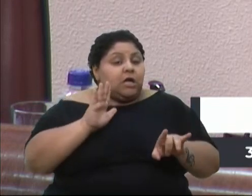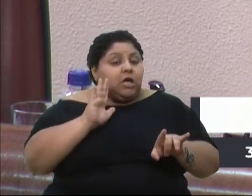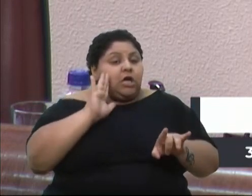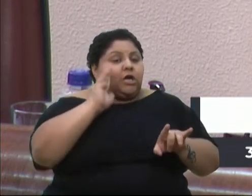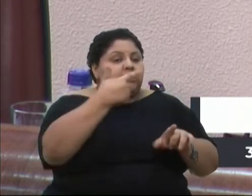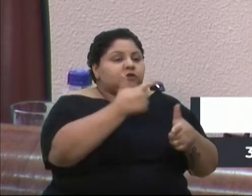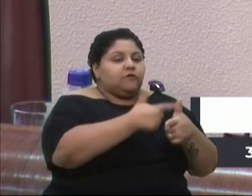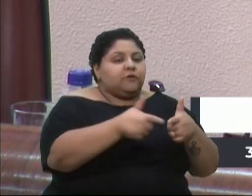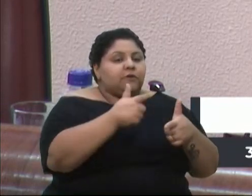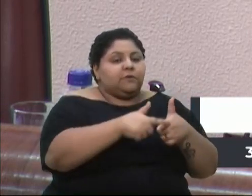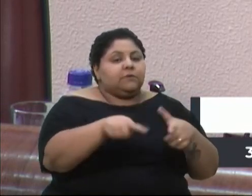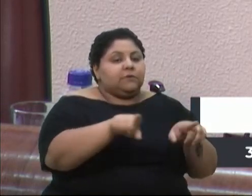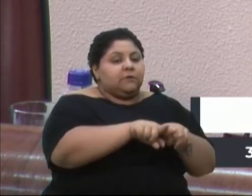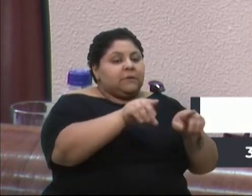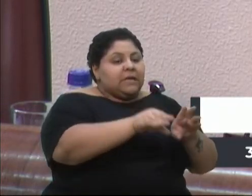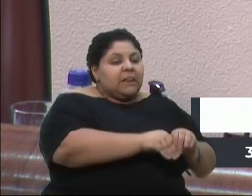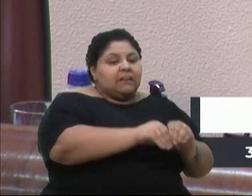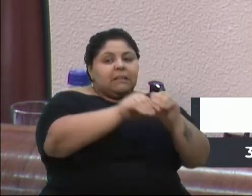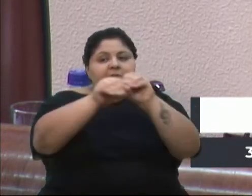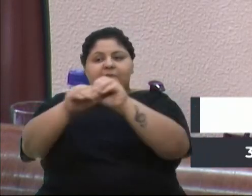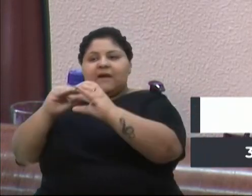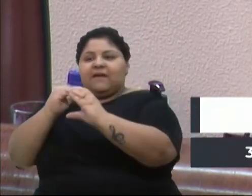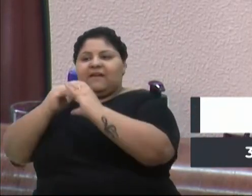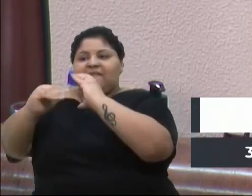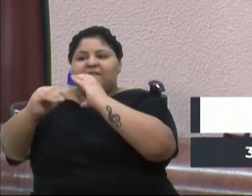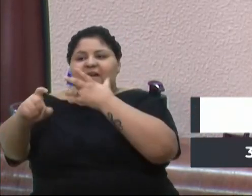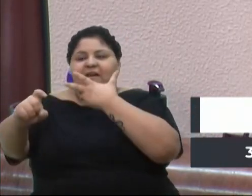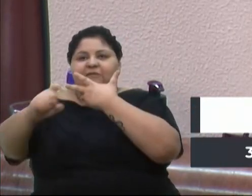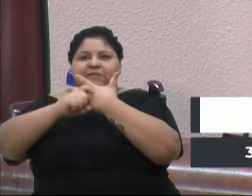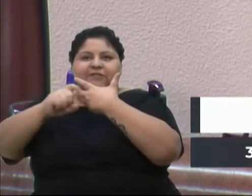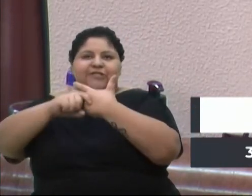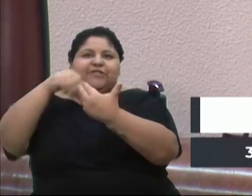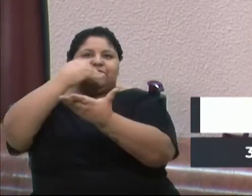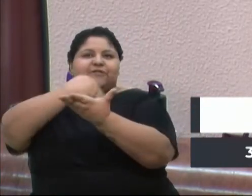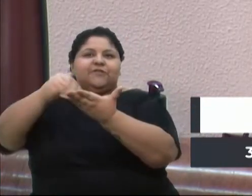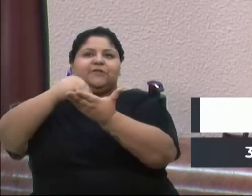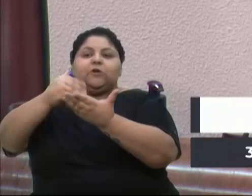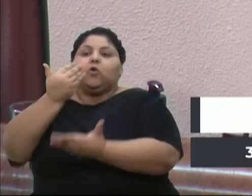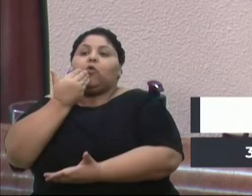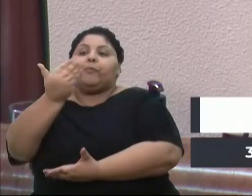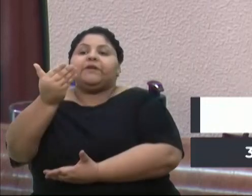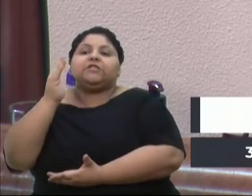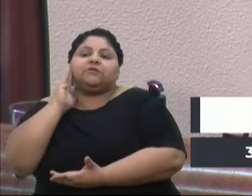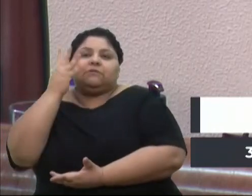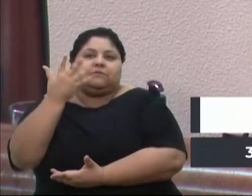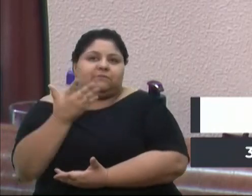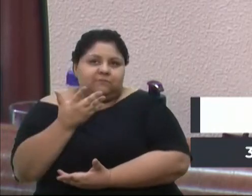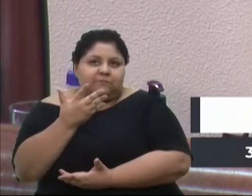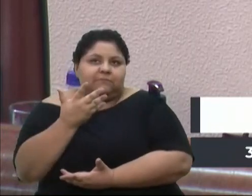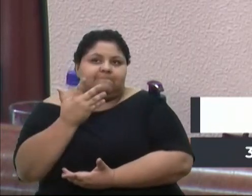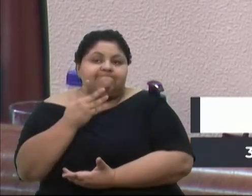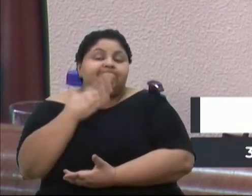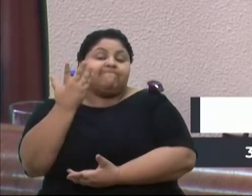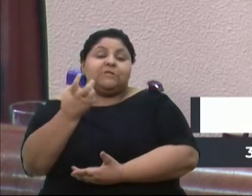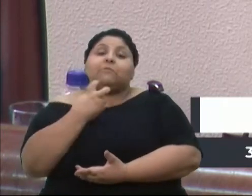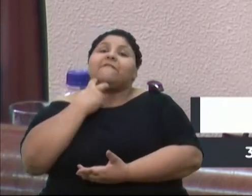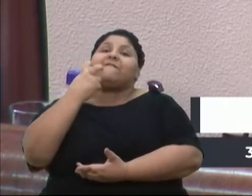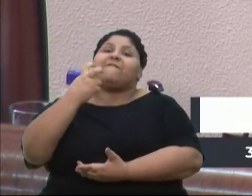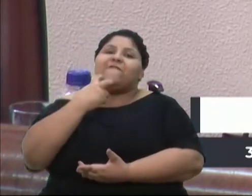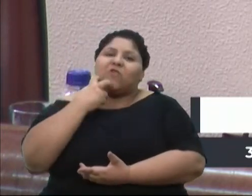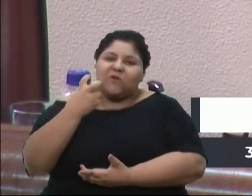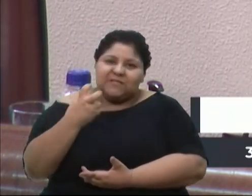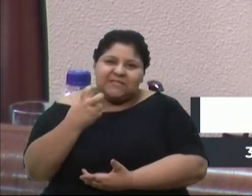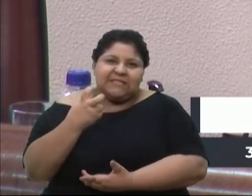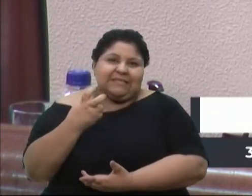ao executivo, aos secretários, o pedido das soluções. Então, é uma voz importante e o governo Guerra,